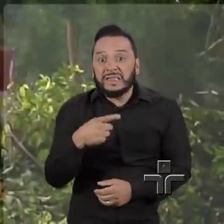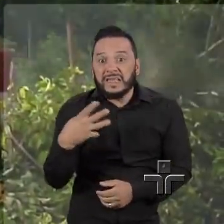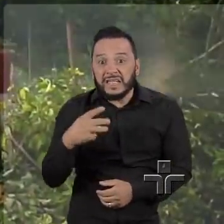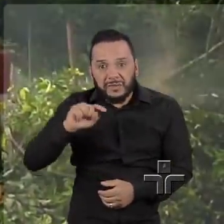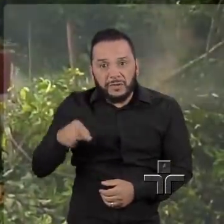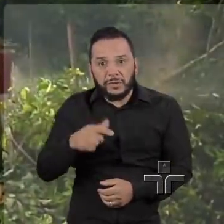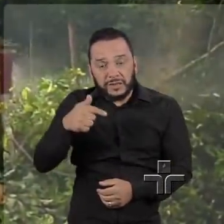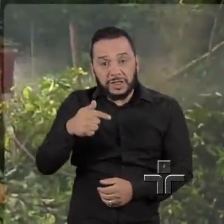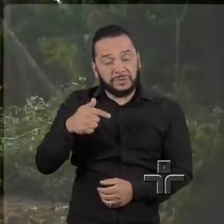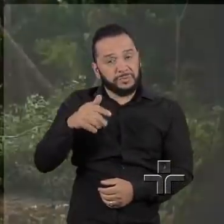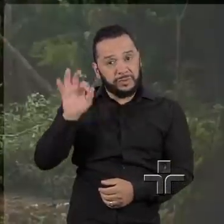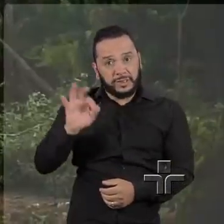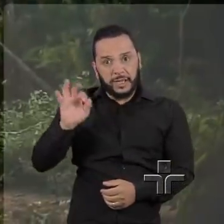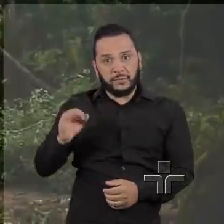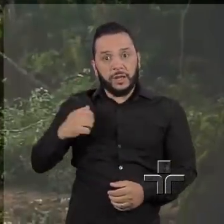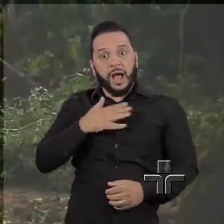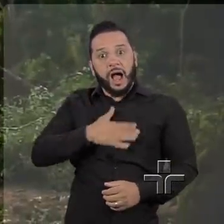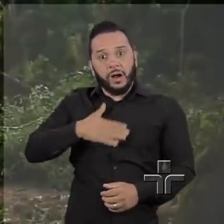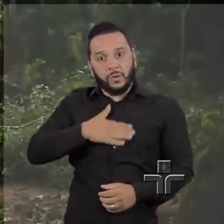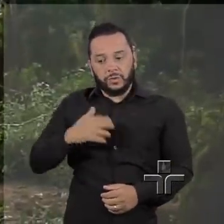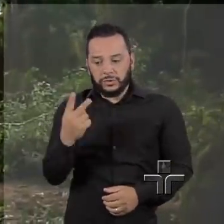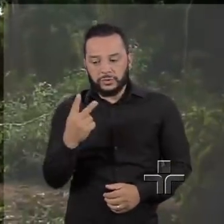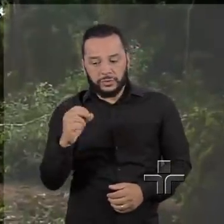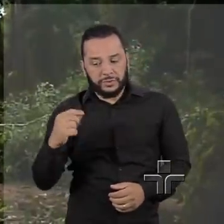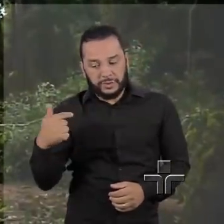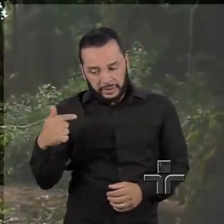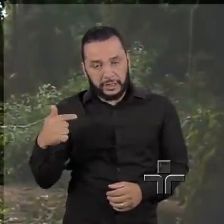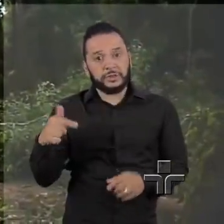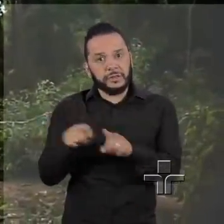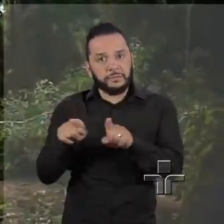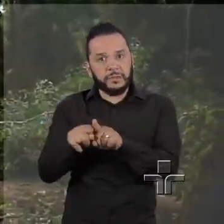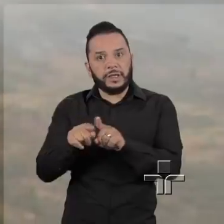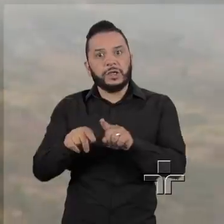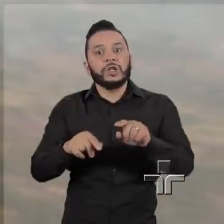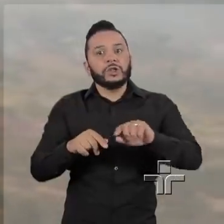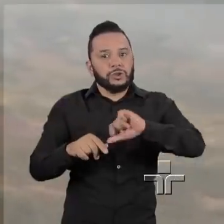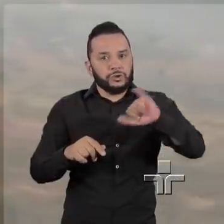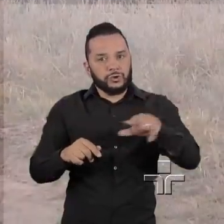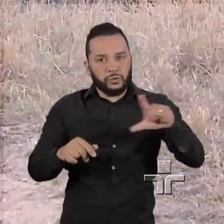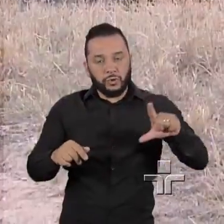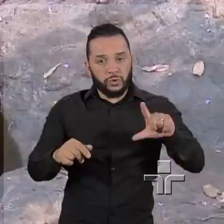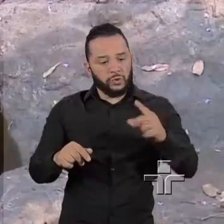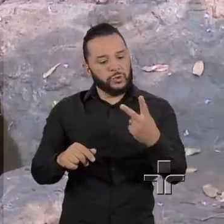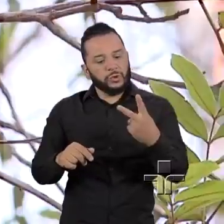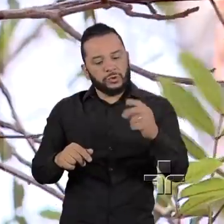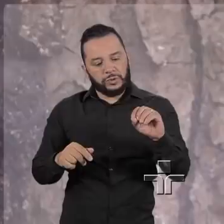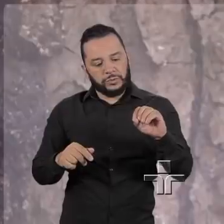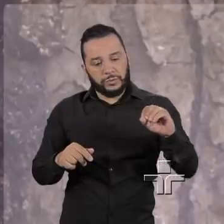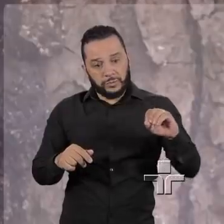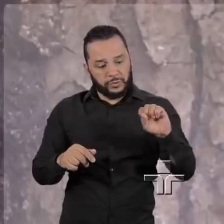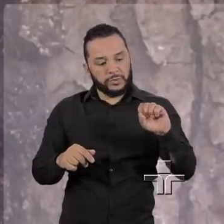13,7% entre agosto de 2017 e julho de 2018.